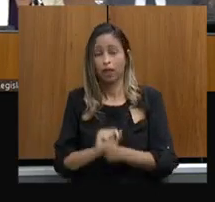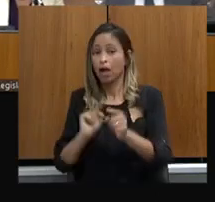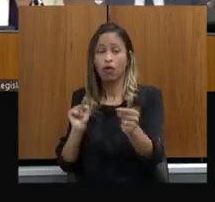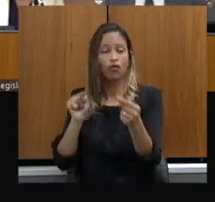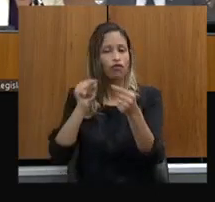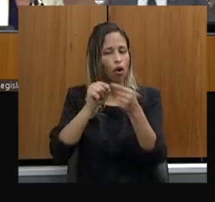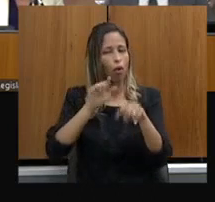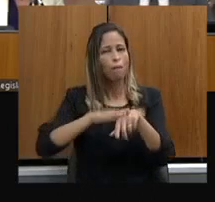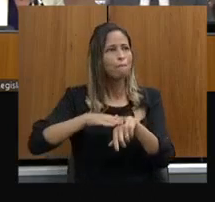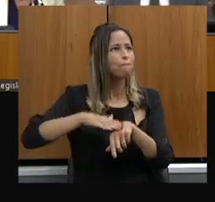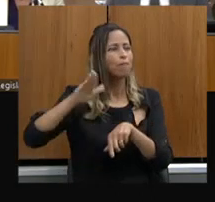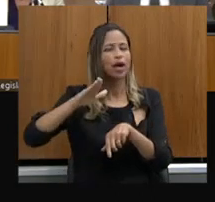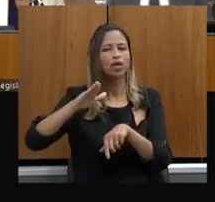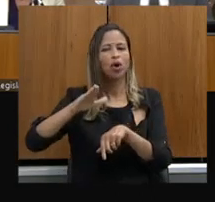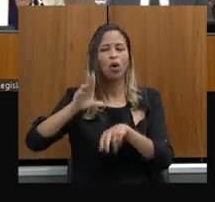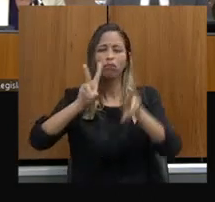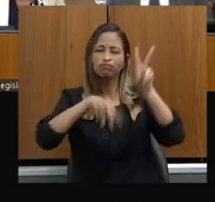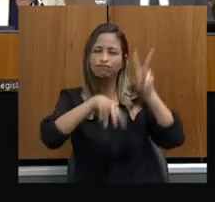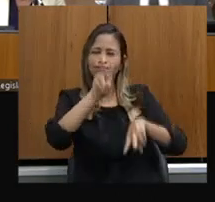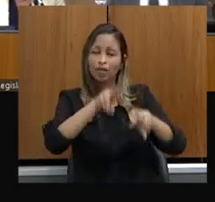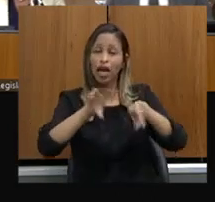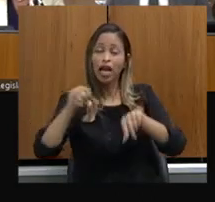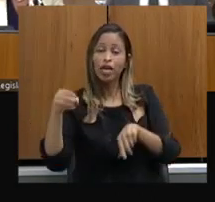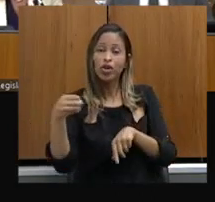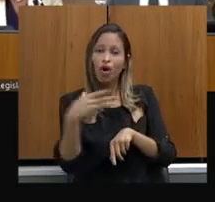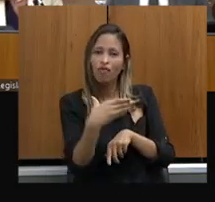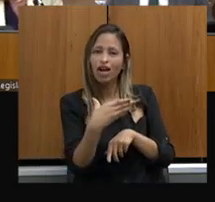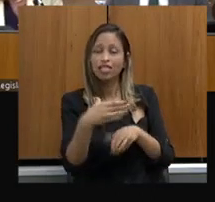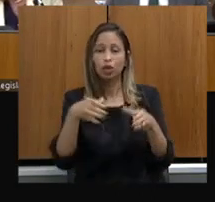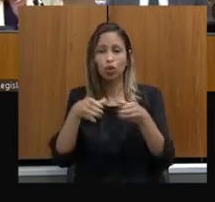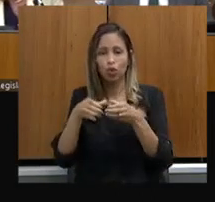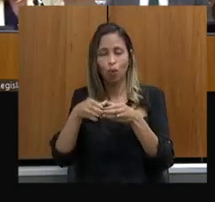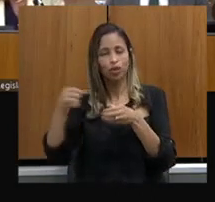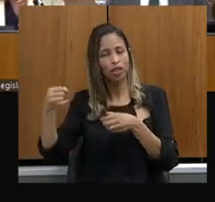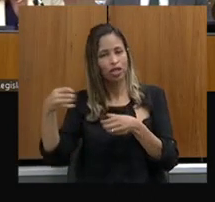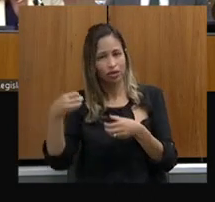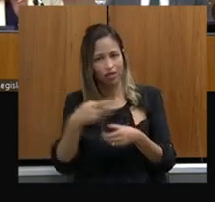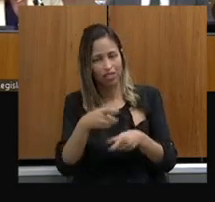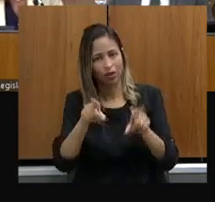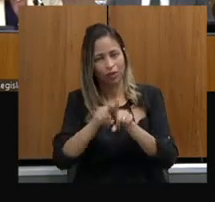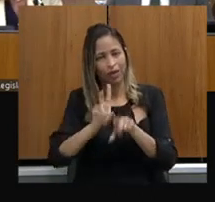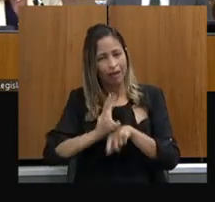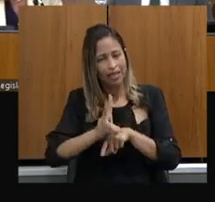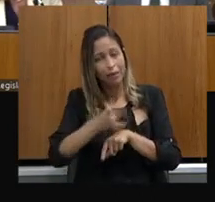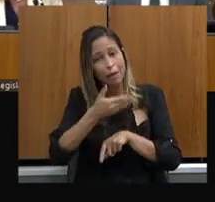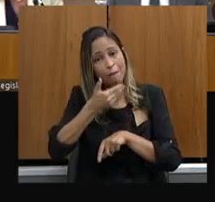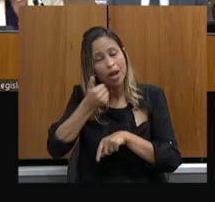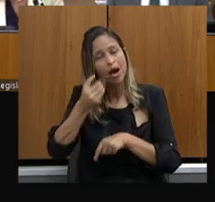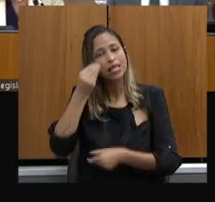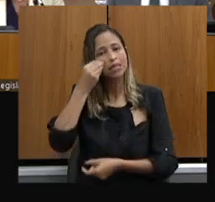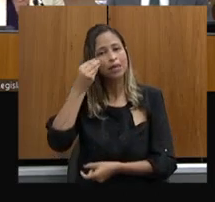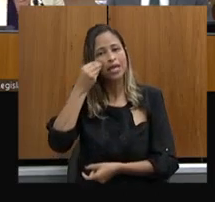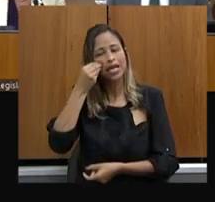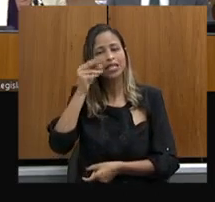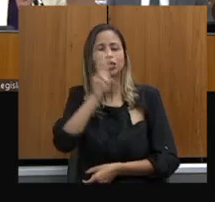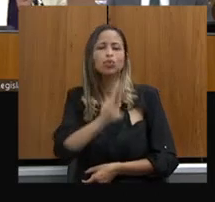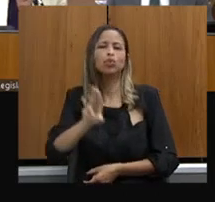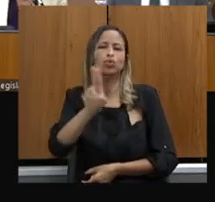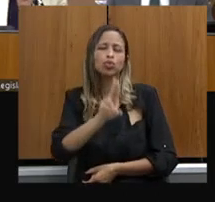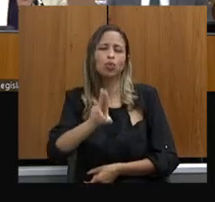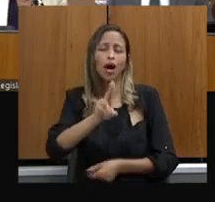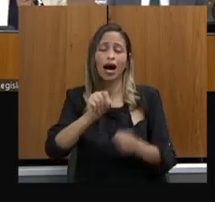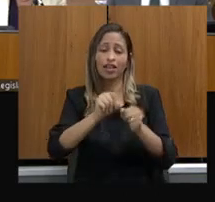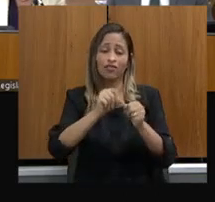foco muito grande tanto laboratório de inovação quanto da nossa equipe de inovação é sempre melhorar a experiência do usuário que